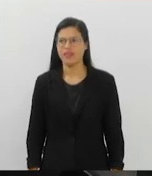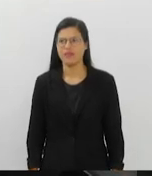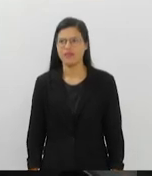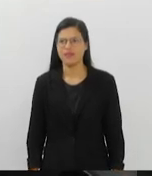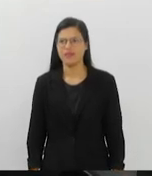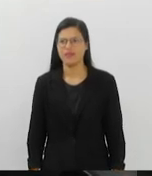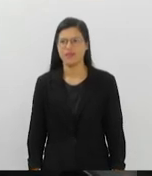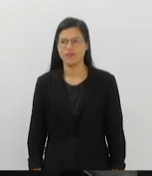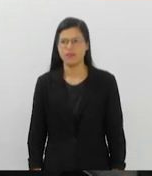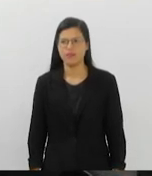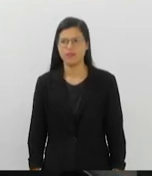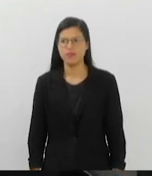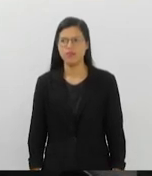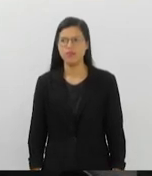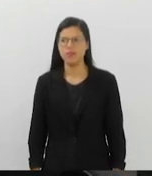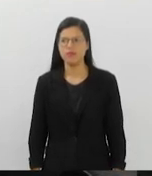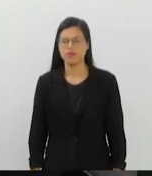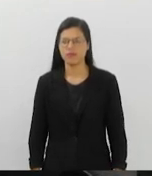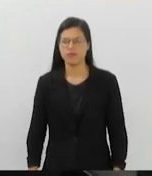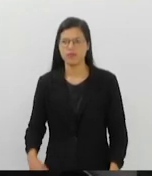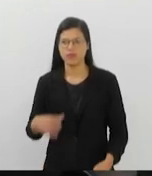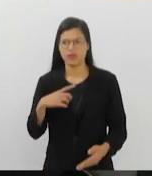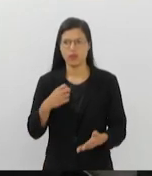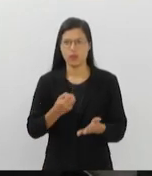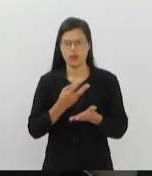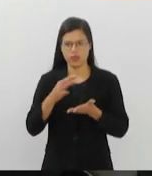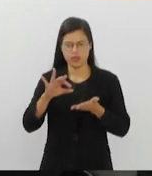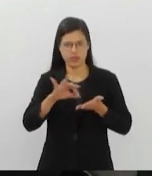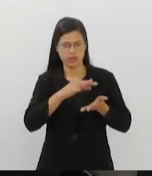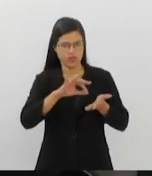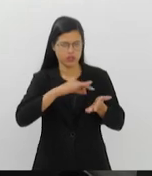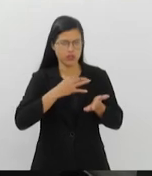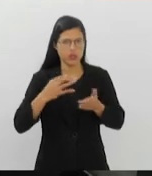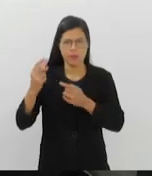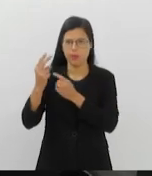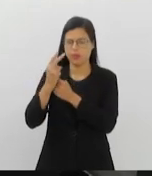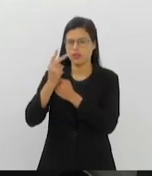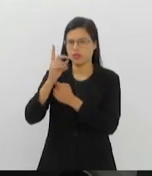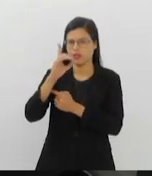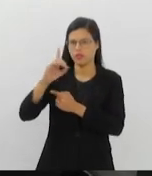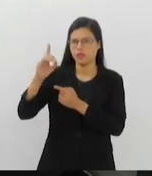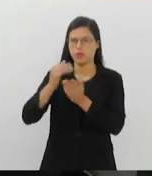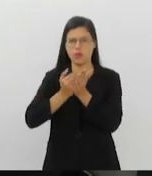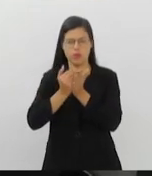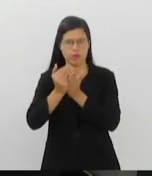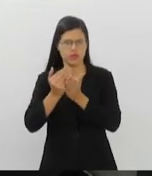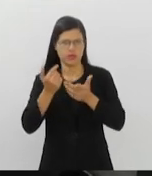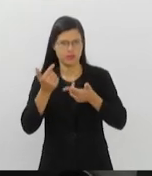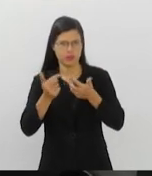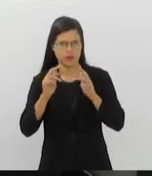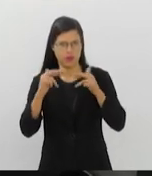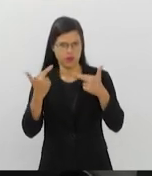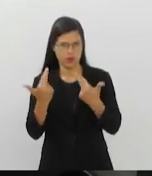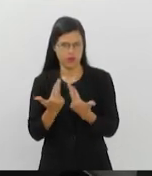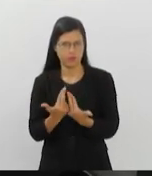Boa tarde a todos havendo o número legal e sobre a proteção de Deus iniciamos nossso